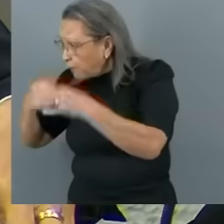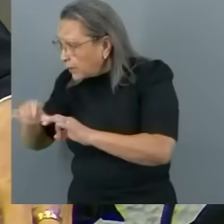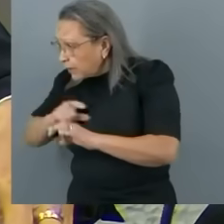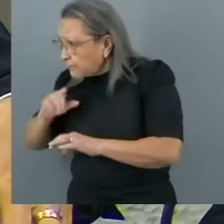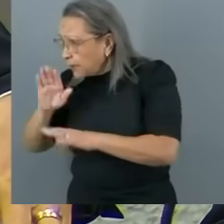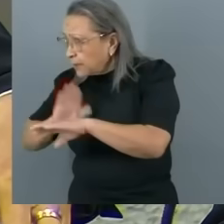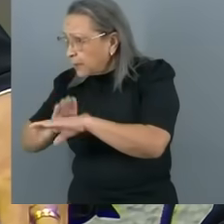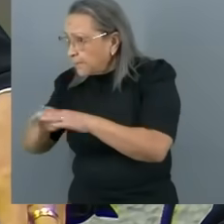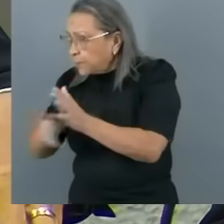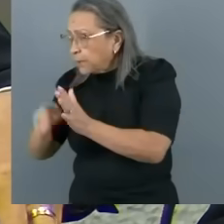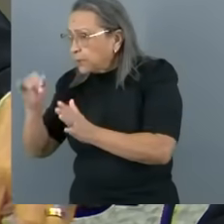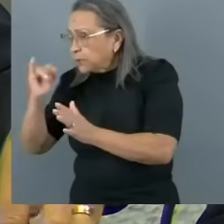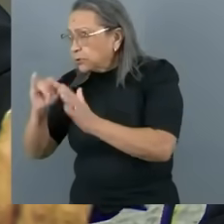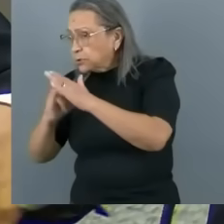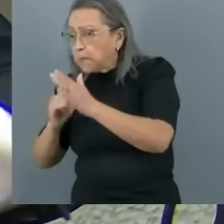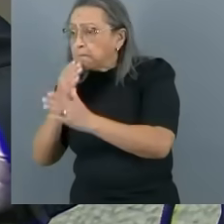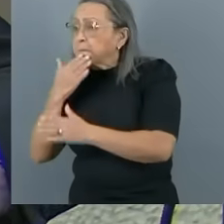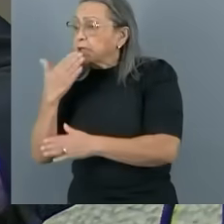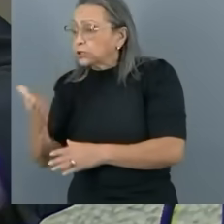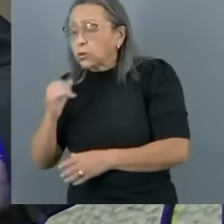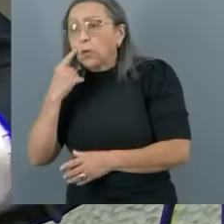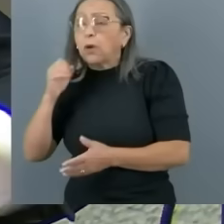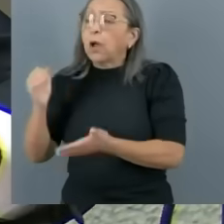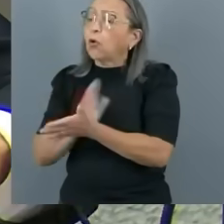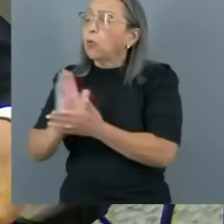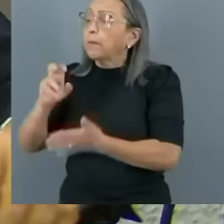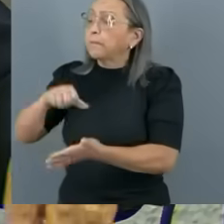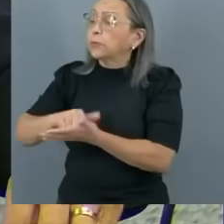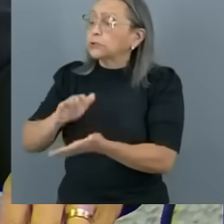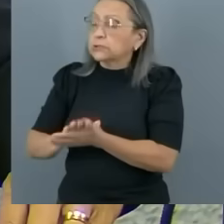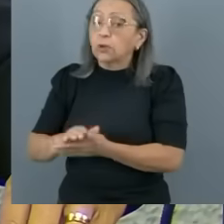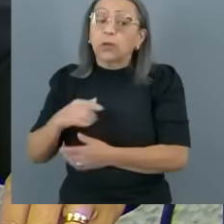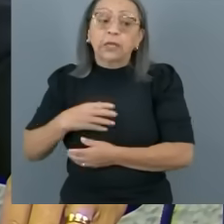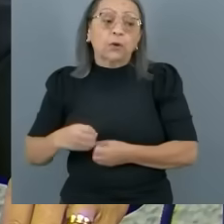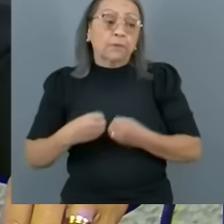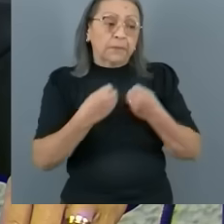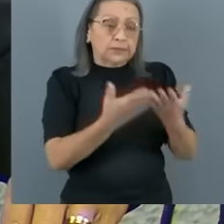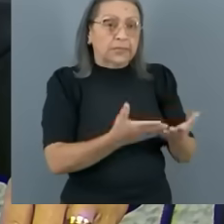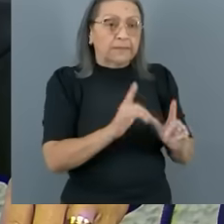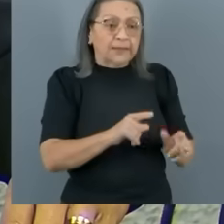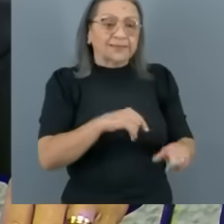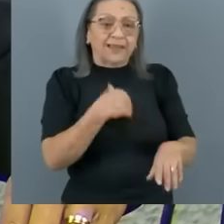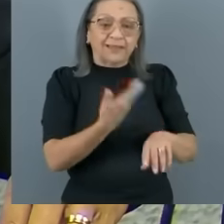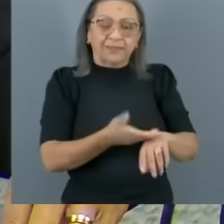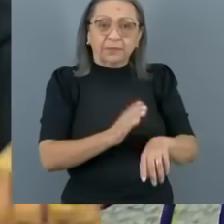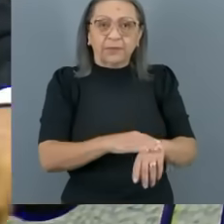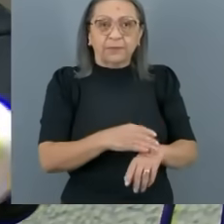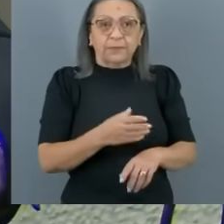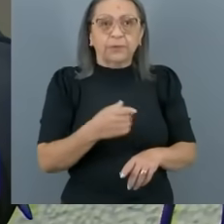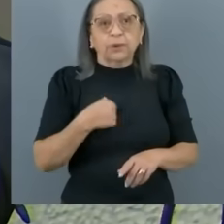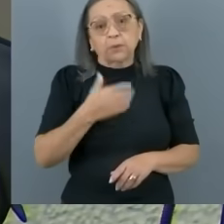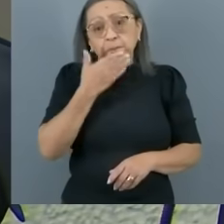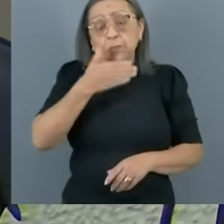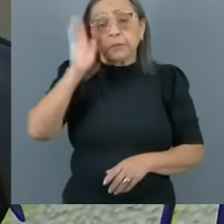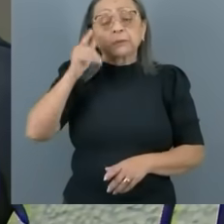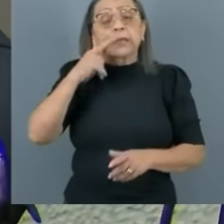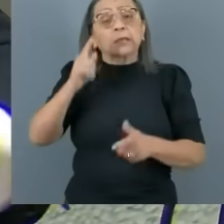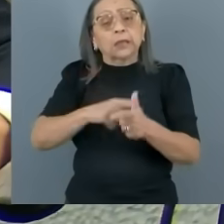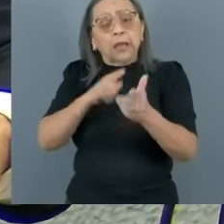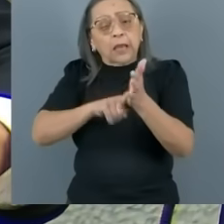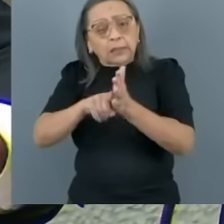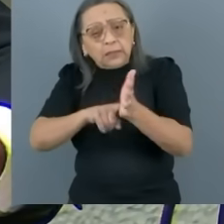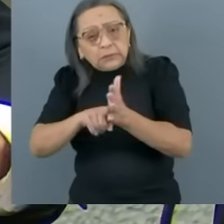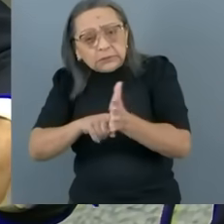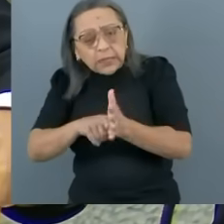instituição ou se foi alguma punição, mas essa é a informação que eu tinha até o momento. O que eu me comprometo é analisar, verificar